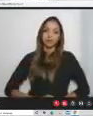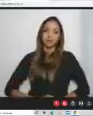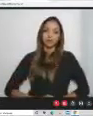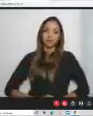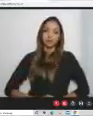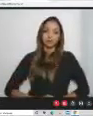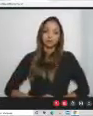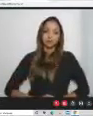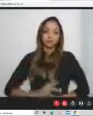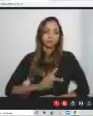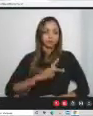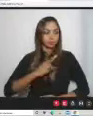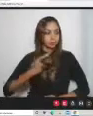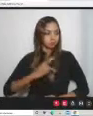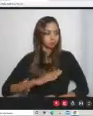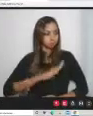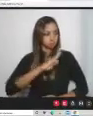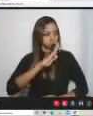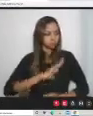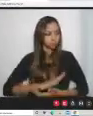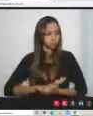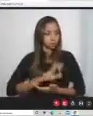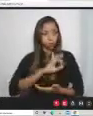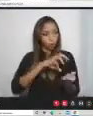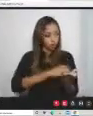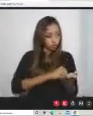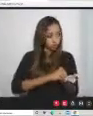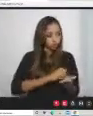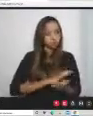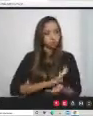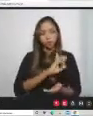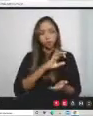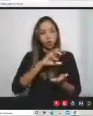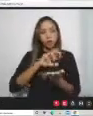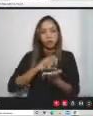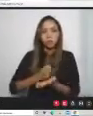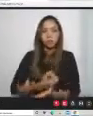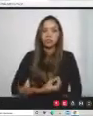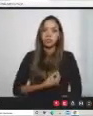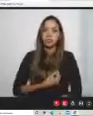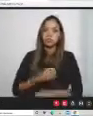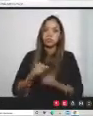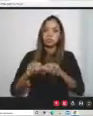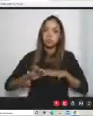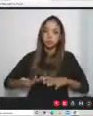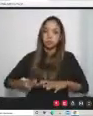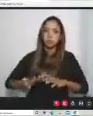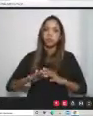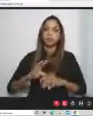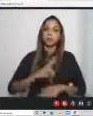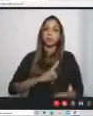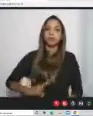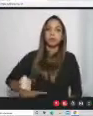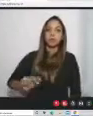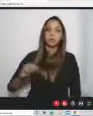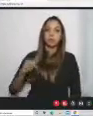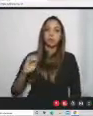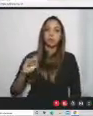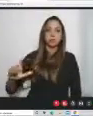Presidente, questão de ordem. Pois não, vereador. Só registrar aqui a presença do plenário do vereador Gabriel César.